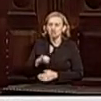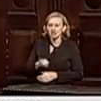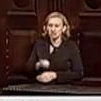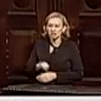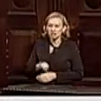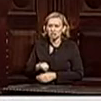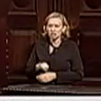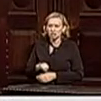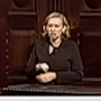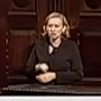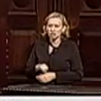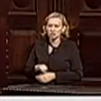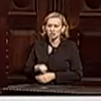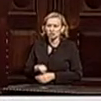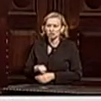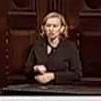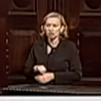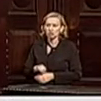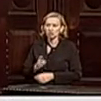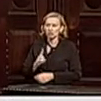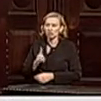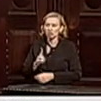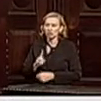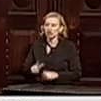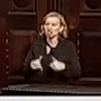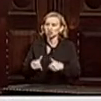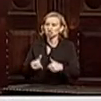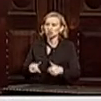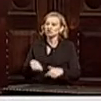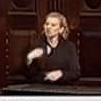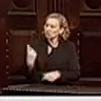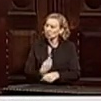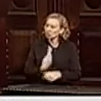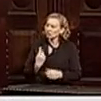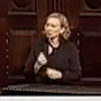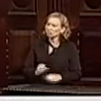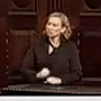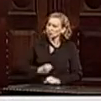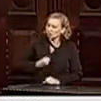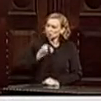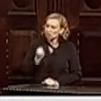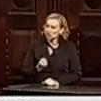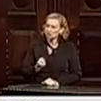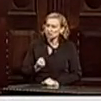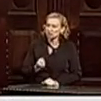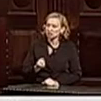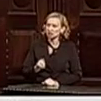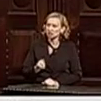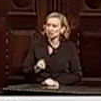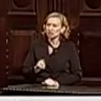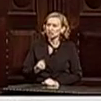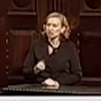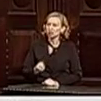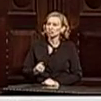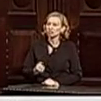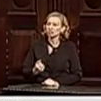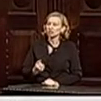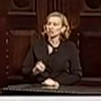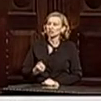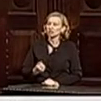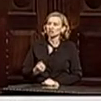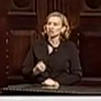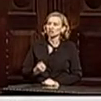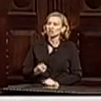for feito, nós temos o risco real e concreto de entrarmos numa convulsão social, de termos um colapso aqui no